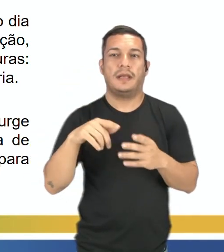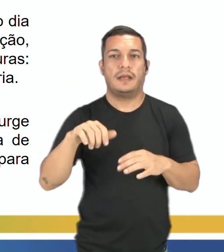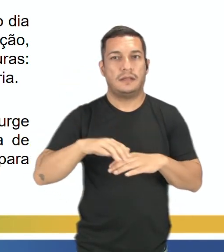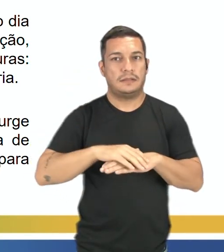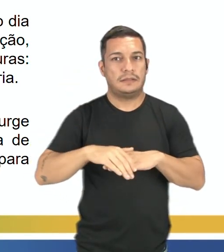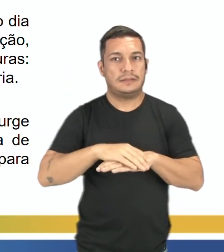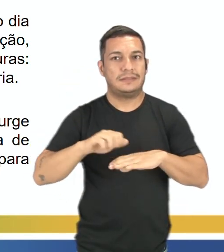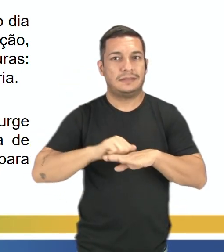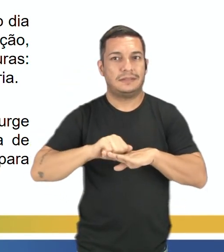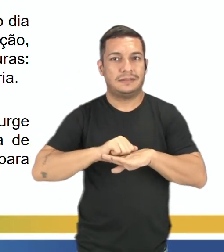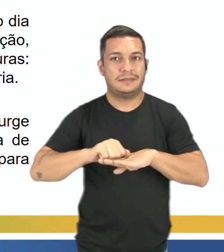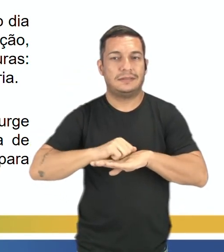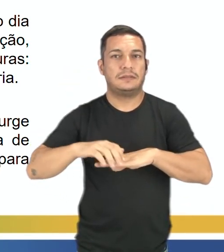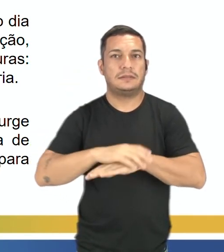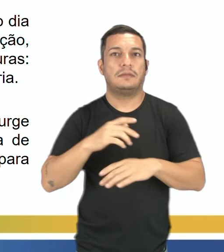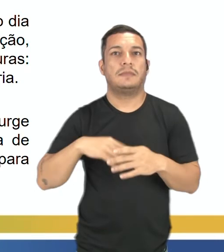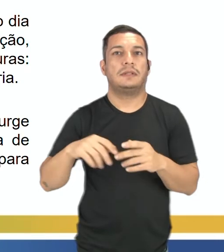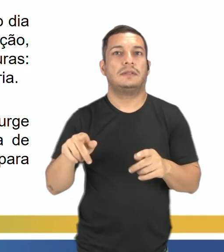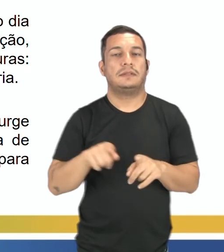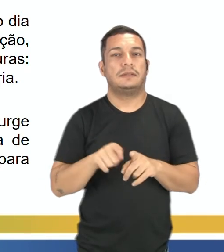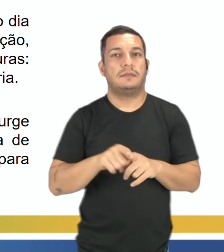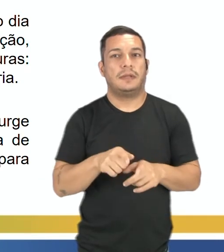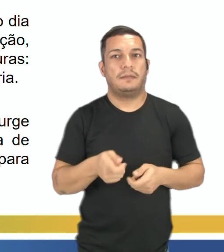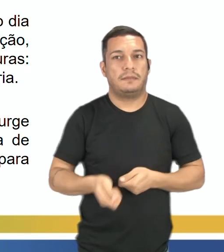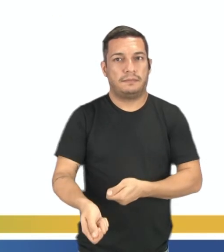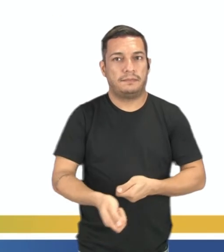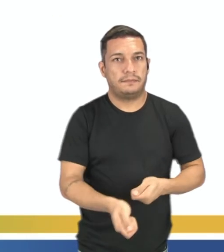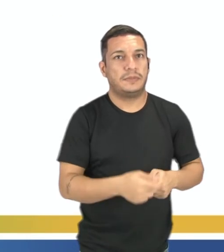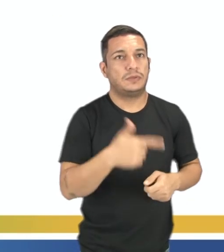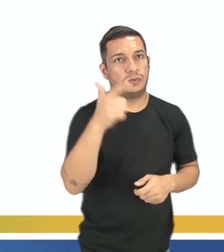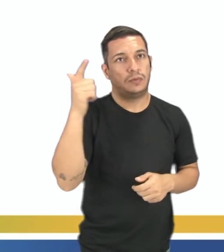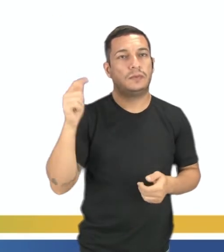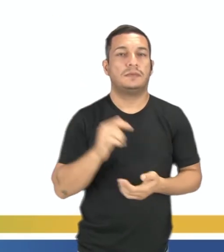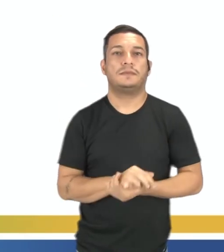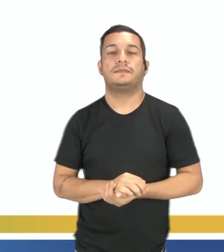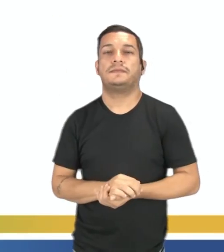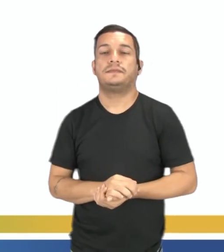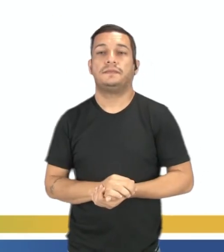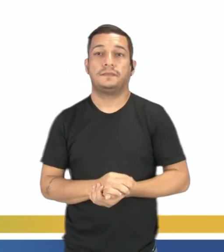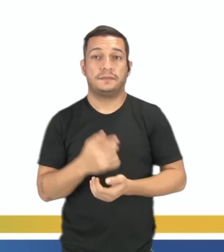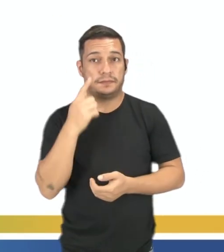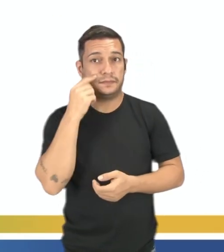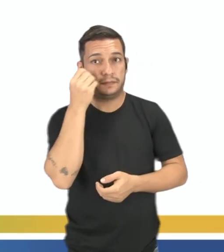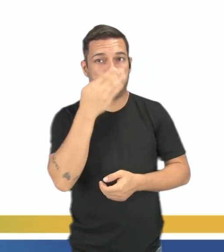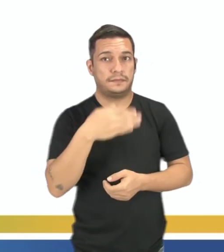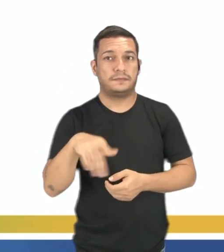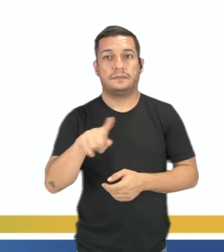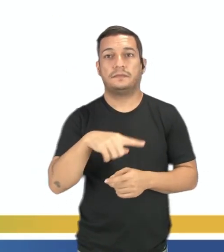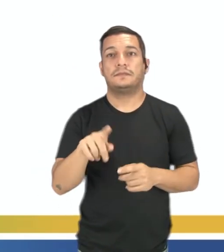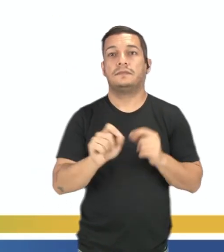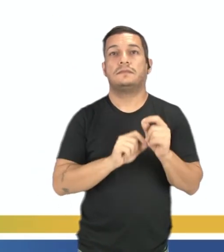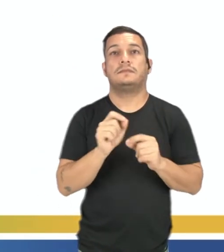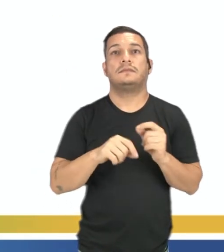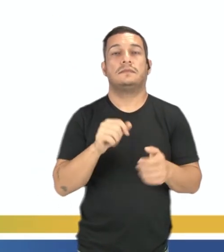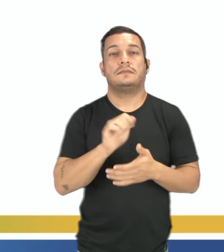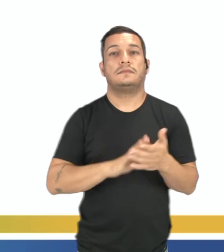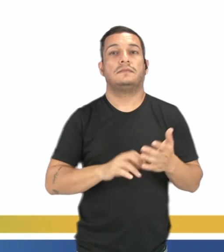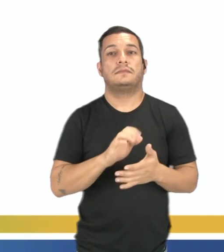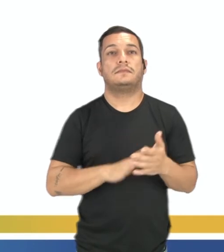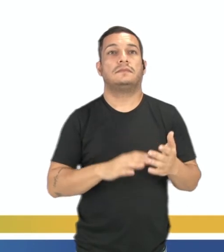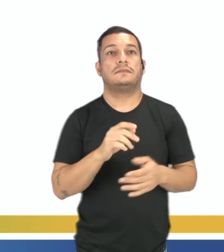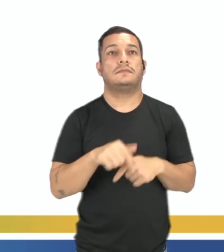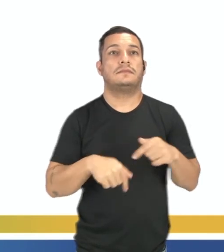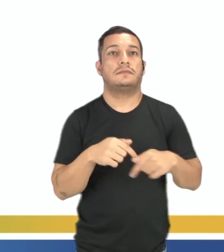para sapatos ceras para pisos entre outras tá e para provar para vocês que esse assunto de química